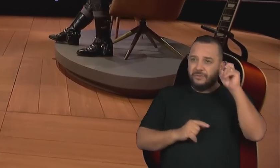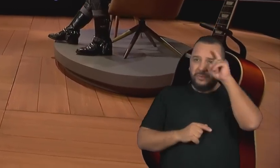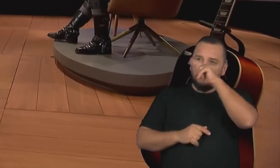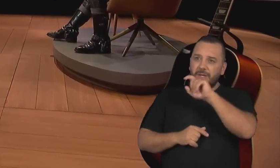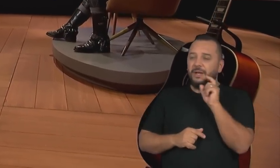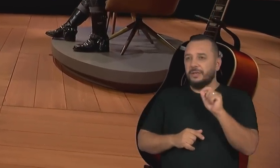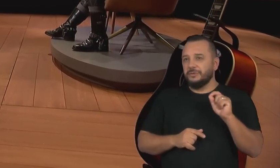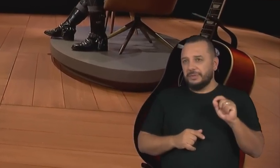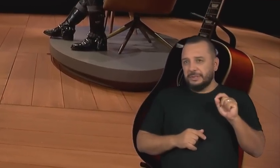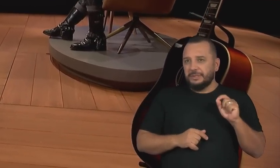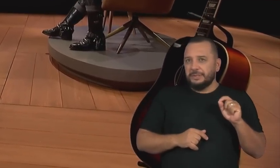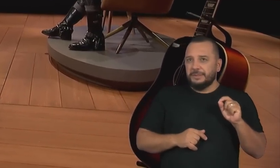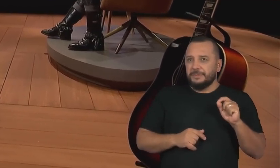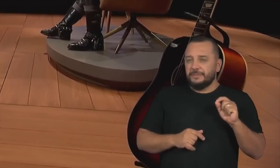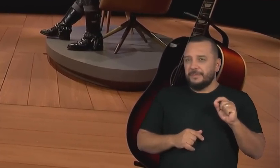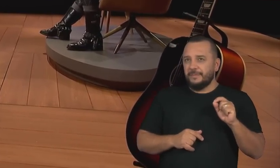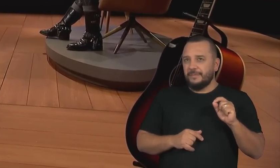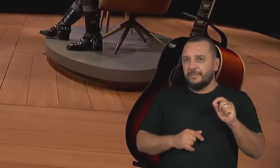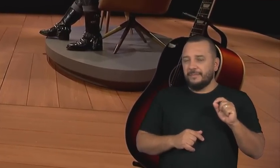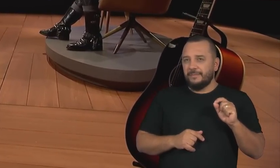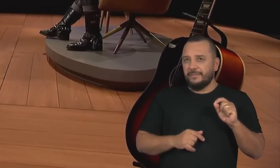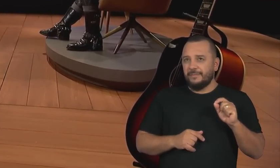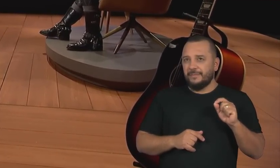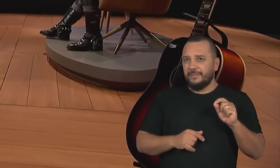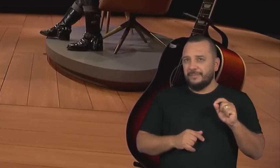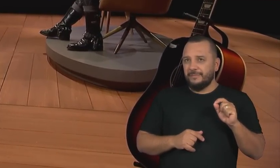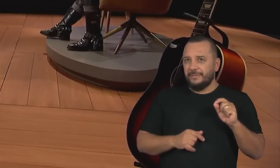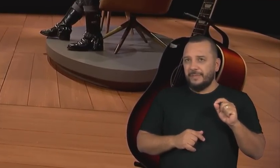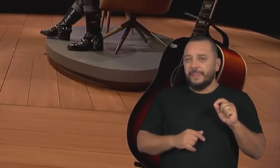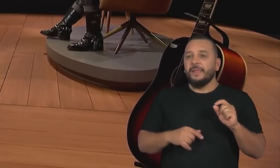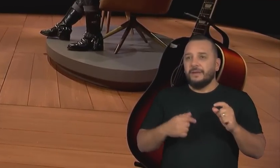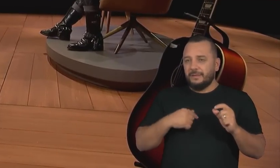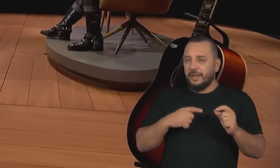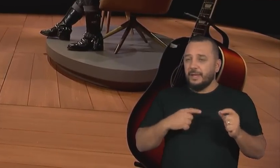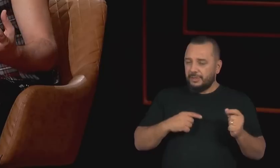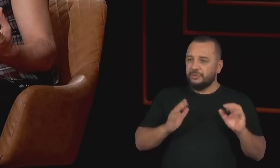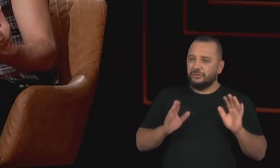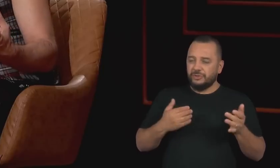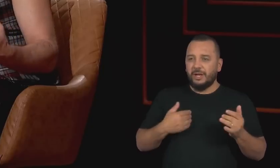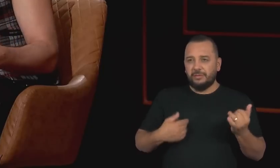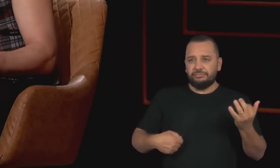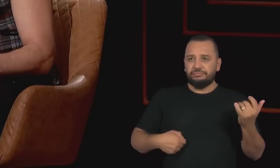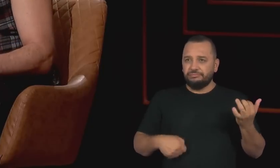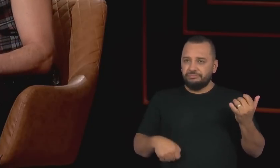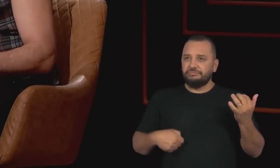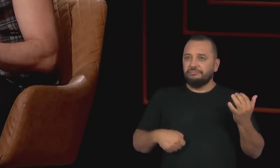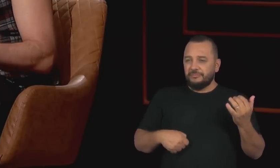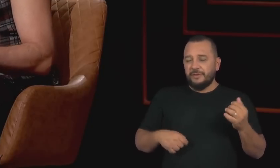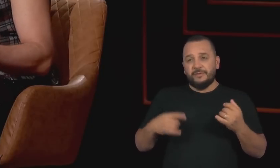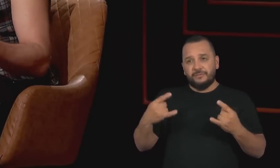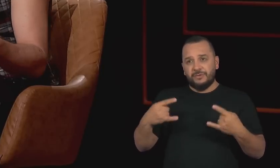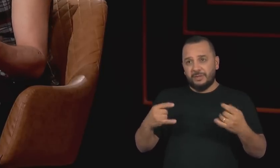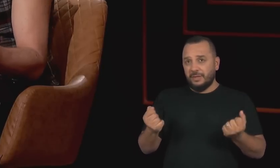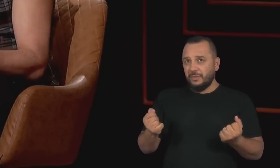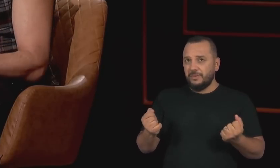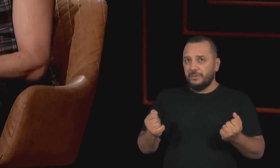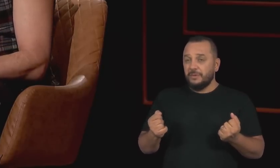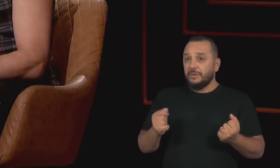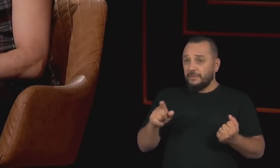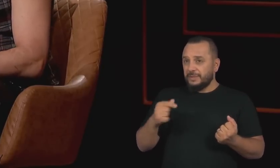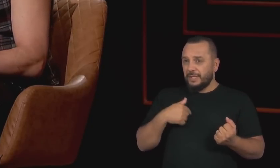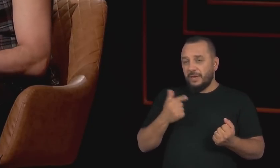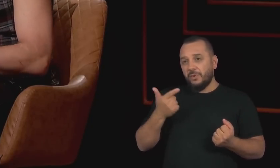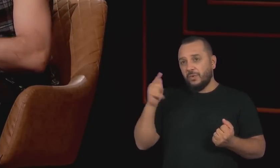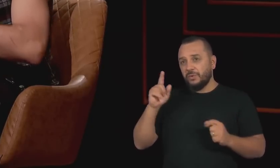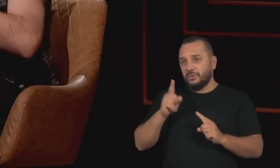de... Bom, tem um certo número de notas na guitarra, no violão, entendeu? Então eu queria tentar expandir, buscar outros tipos